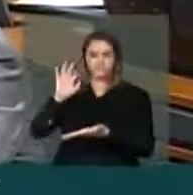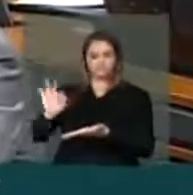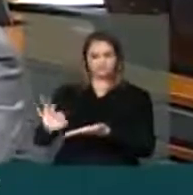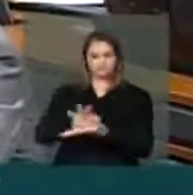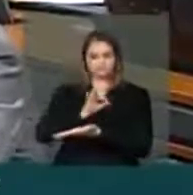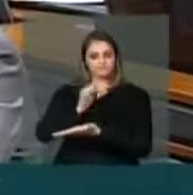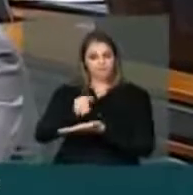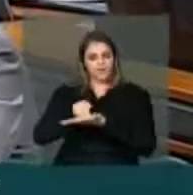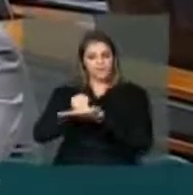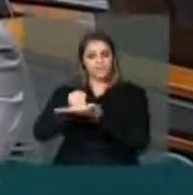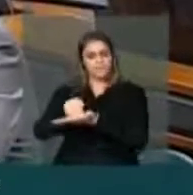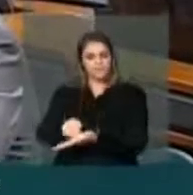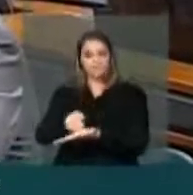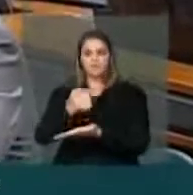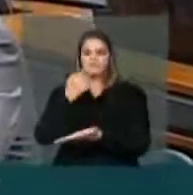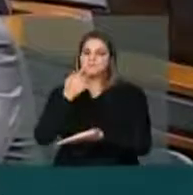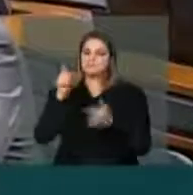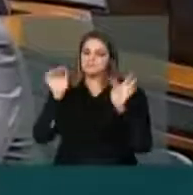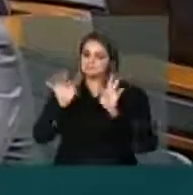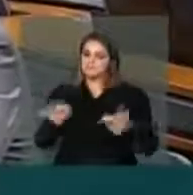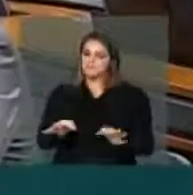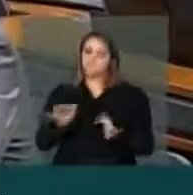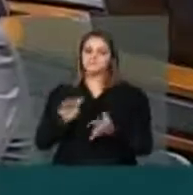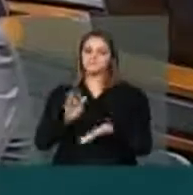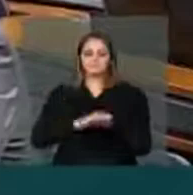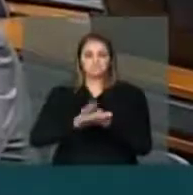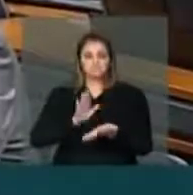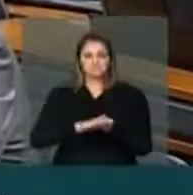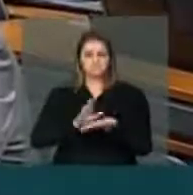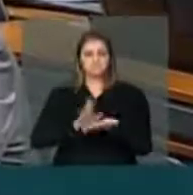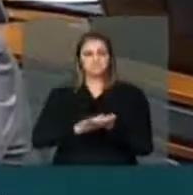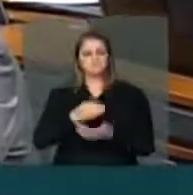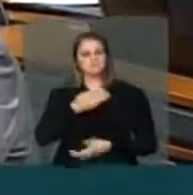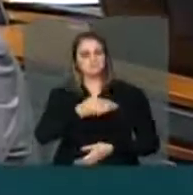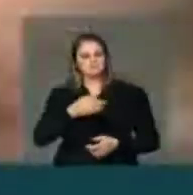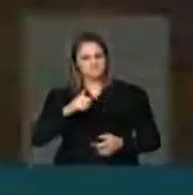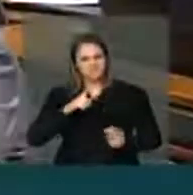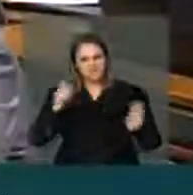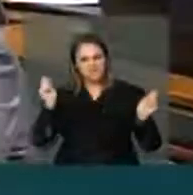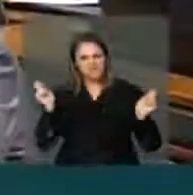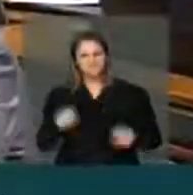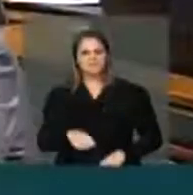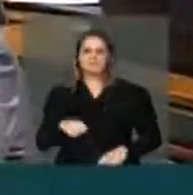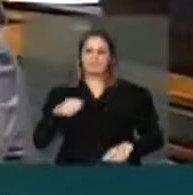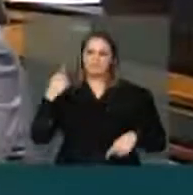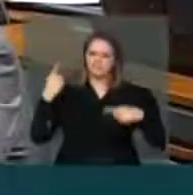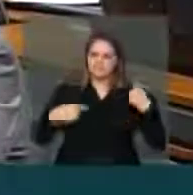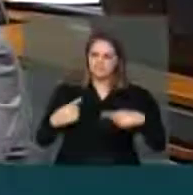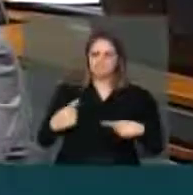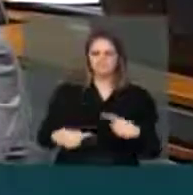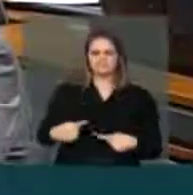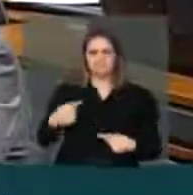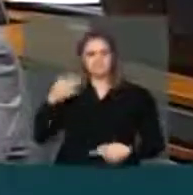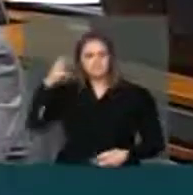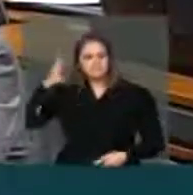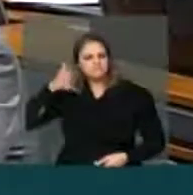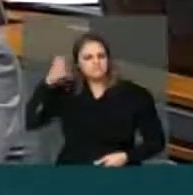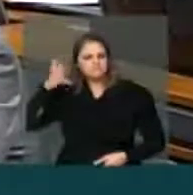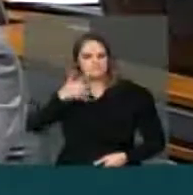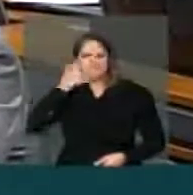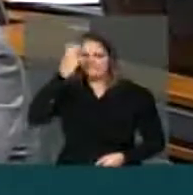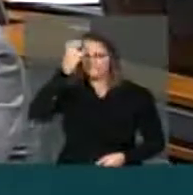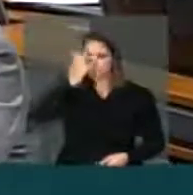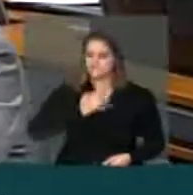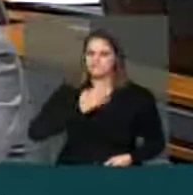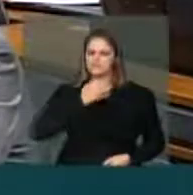oposição, elogiaram muito a sua capacidade de debater, a sua boa vontade de discutir os temas com muita